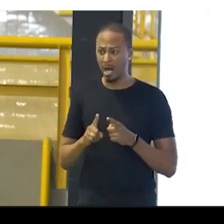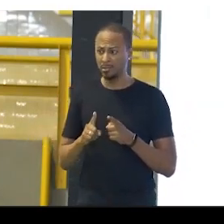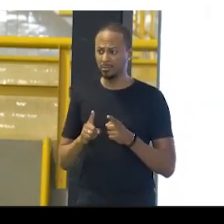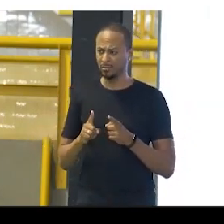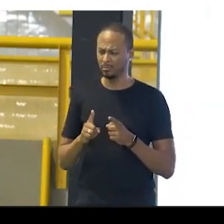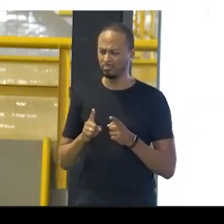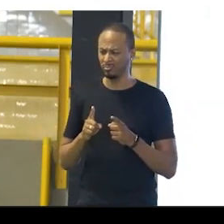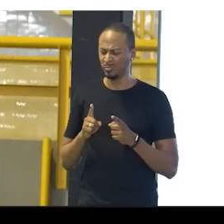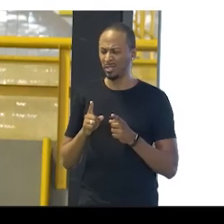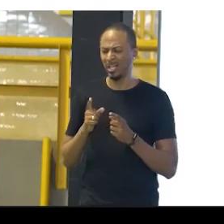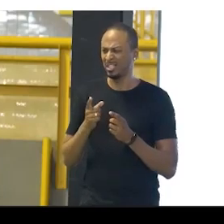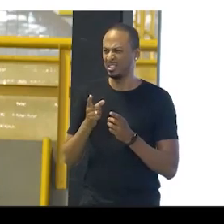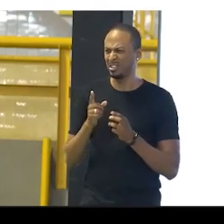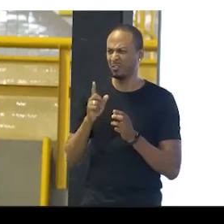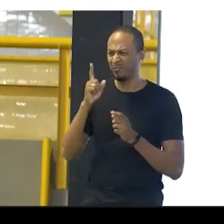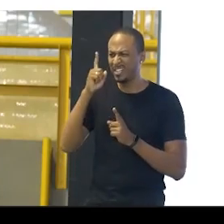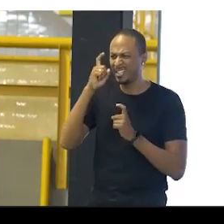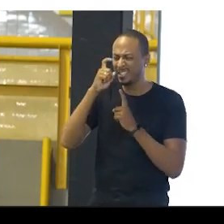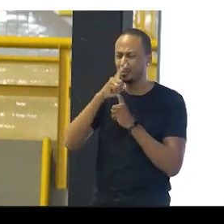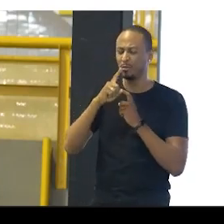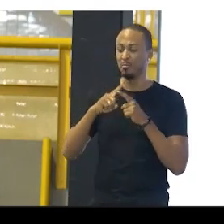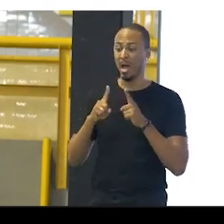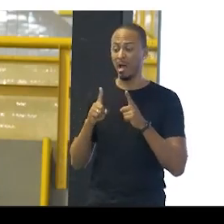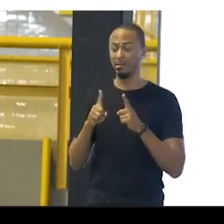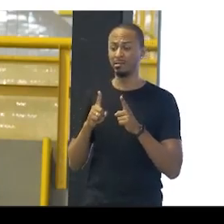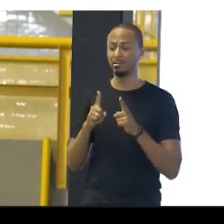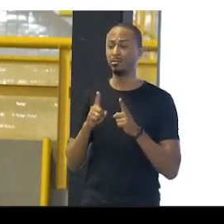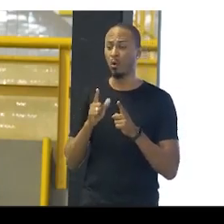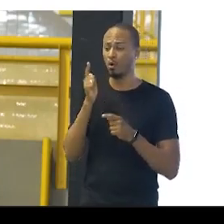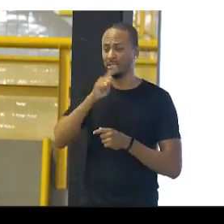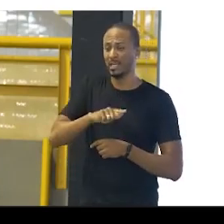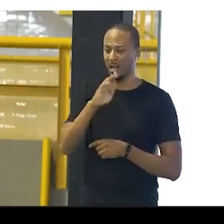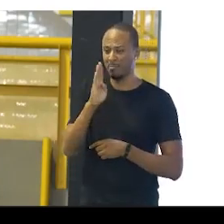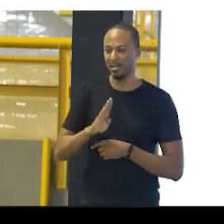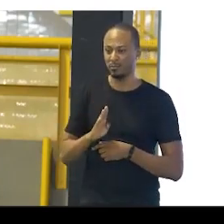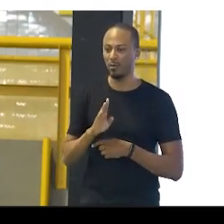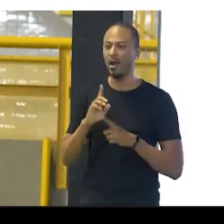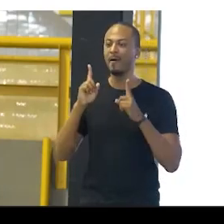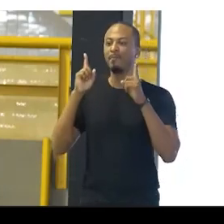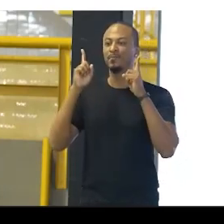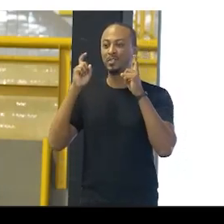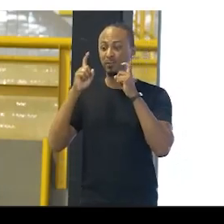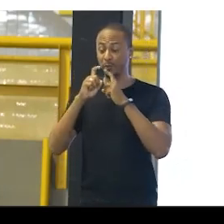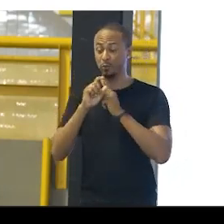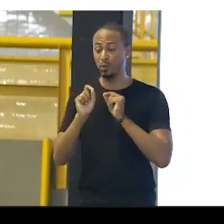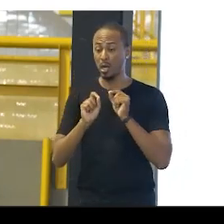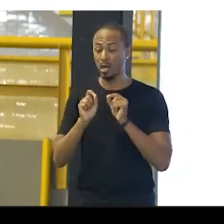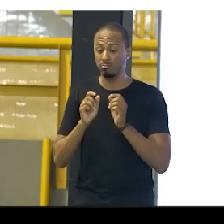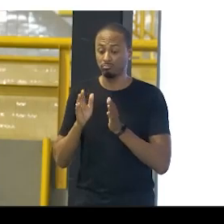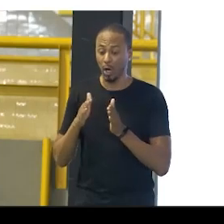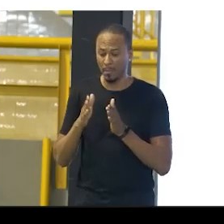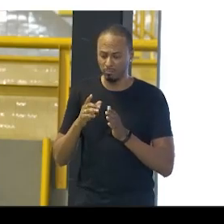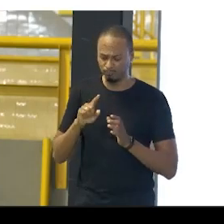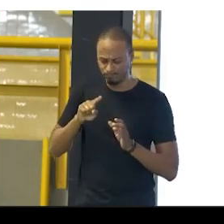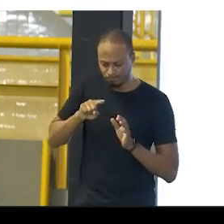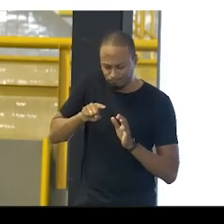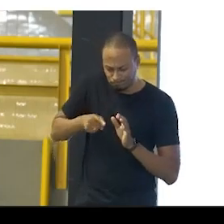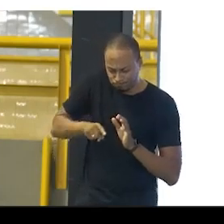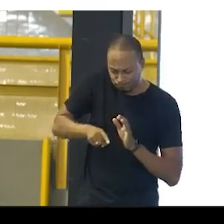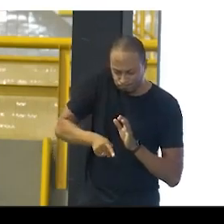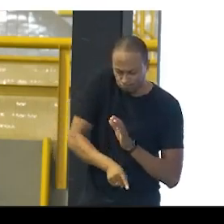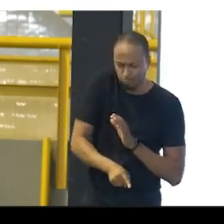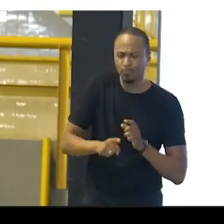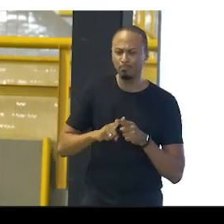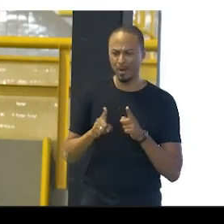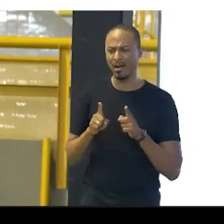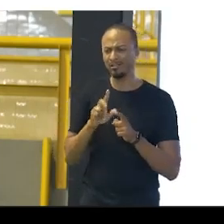O hidrogênio vai ser a mesma coisa. É um caminho difícil, mas é um caminho que vai ser alcançado com toda certeza. Então, o gás natural, ele é